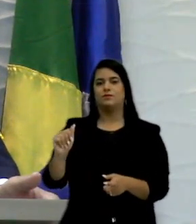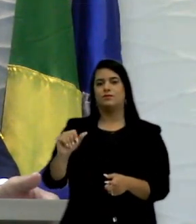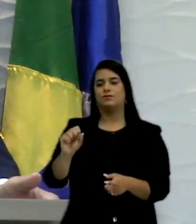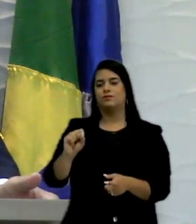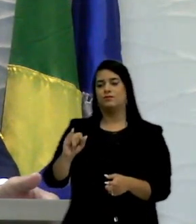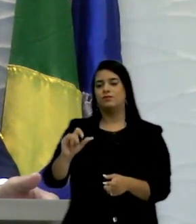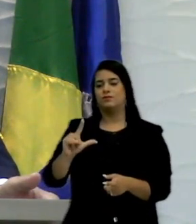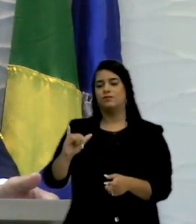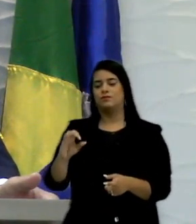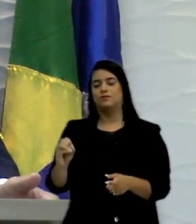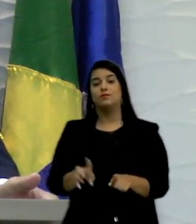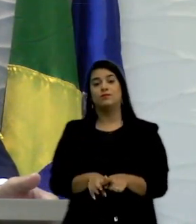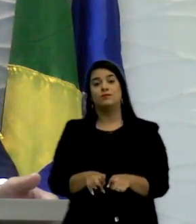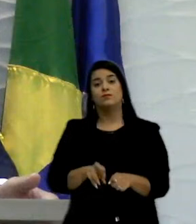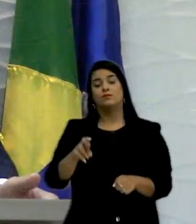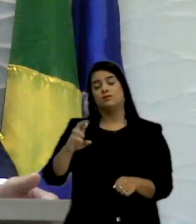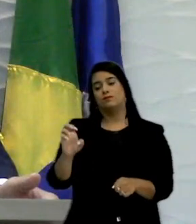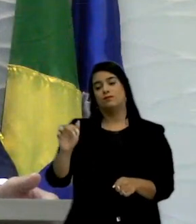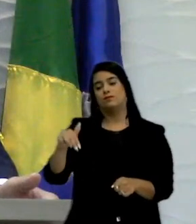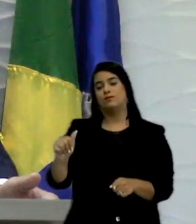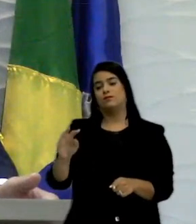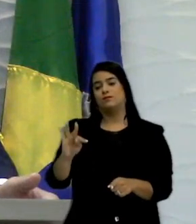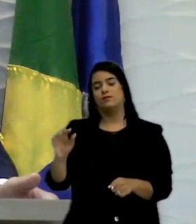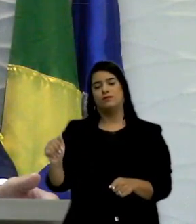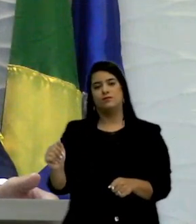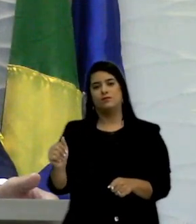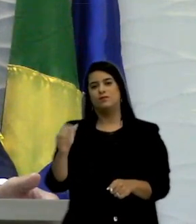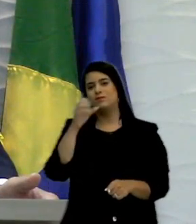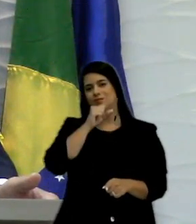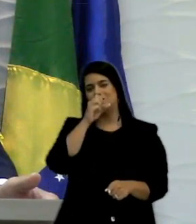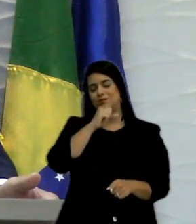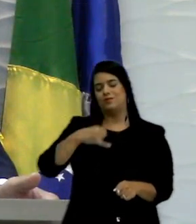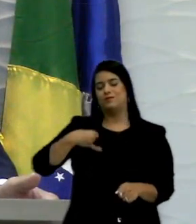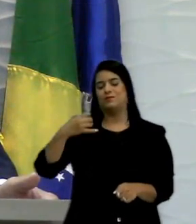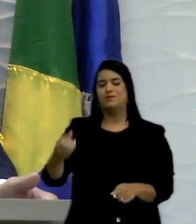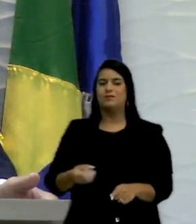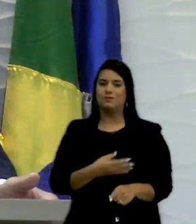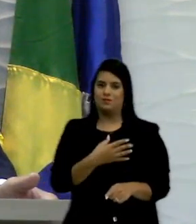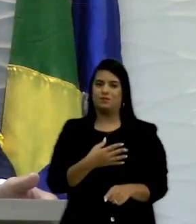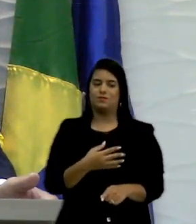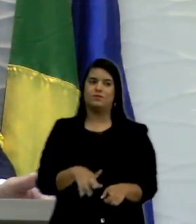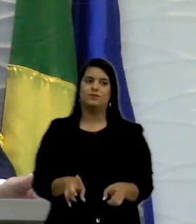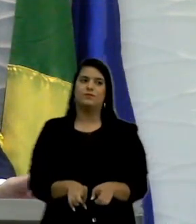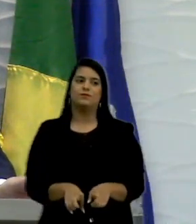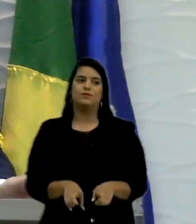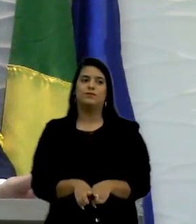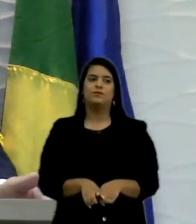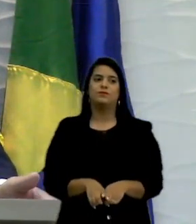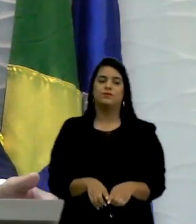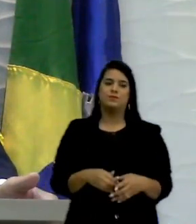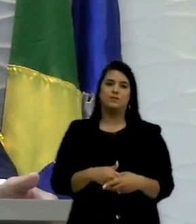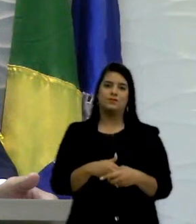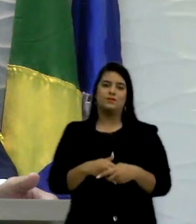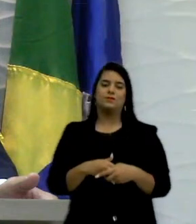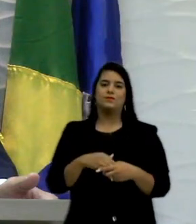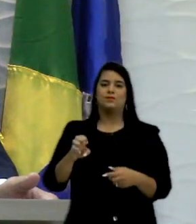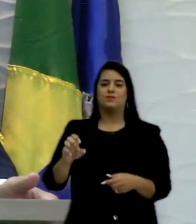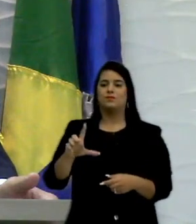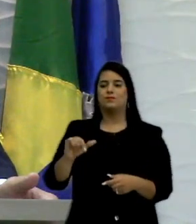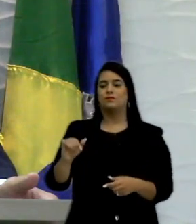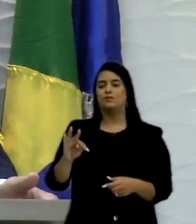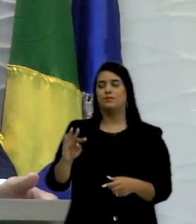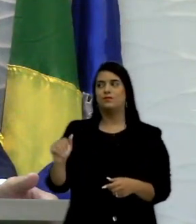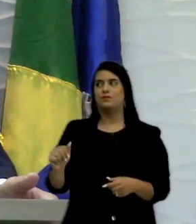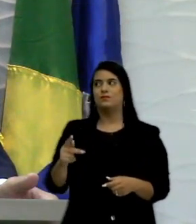Renata Nascimento, que no último sábado completou mais um ano de vida, lá do Posto de Saúde Queimada Grande, e cumprimentar a dona Elita Nascimento, toda a